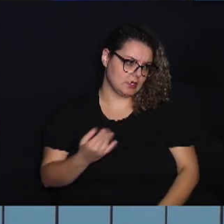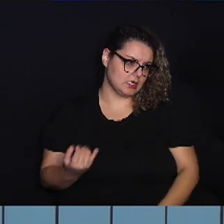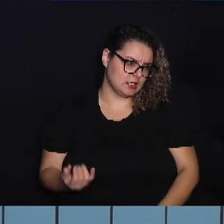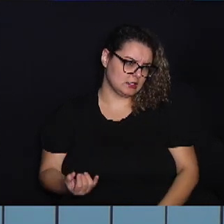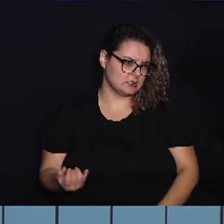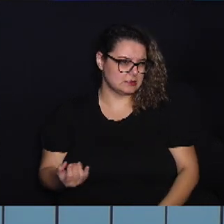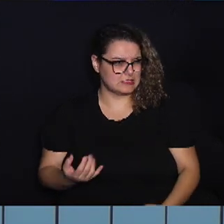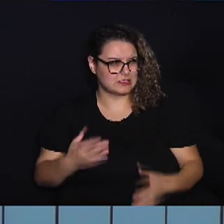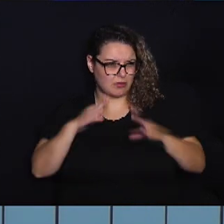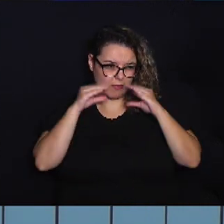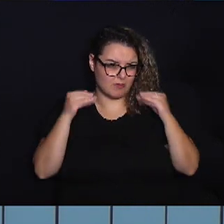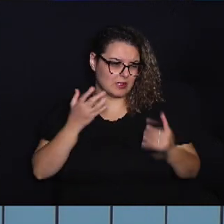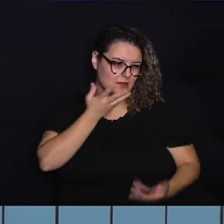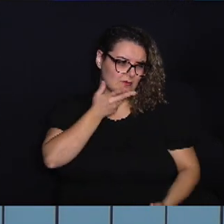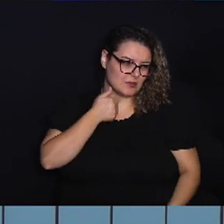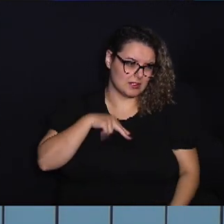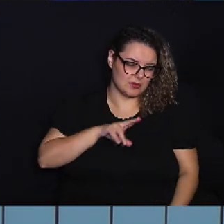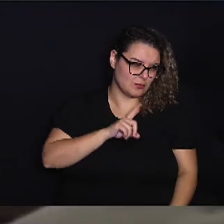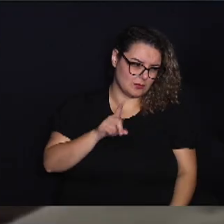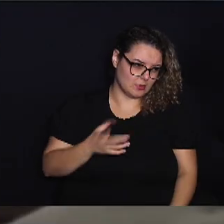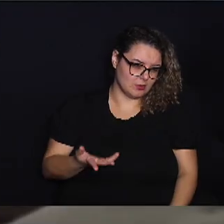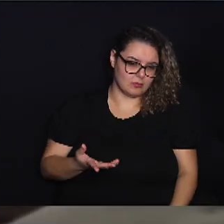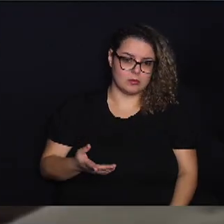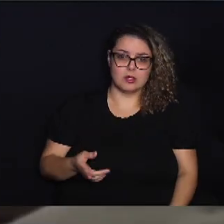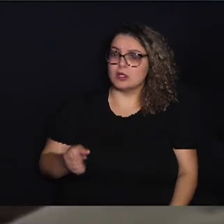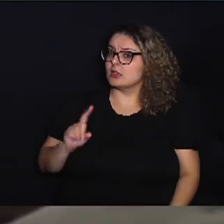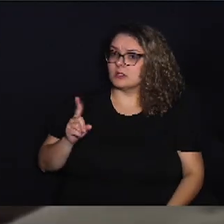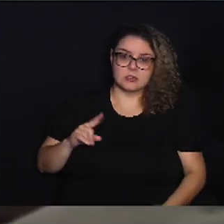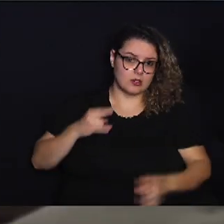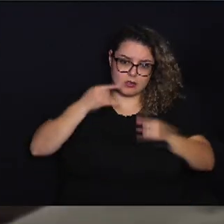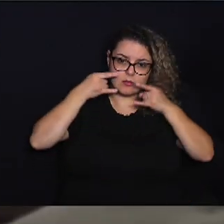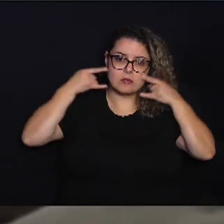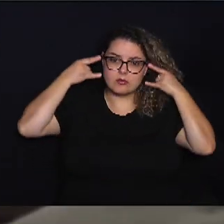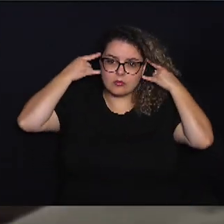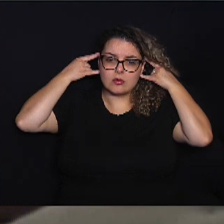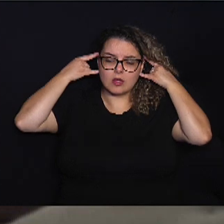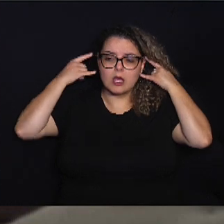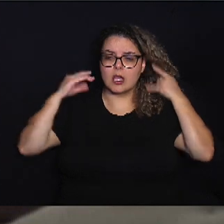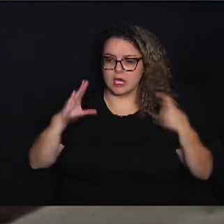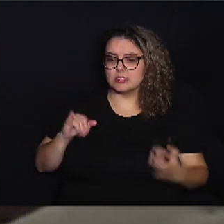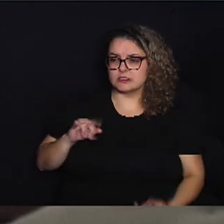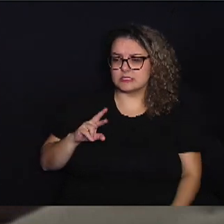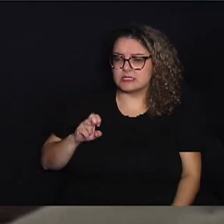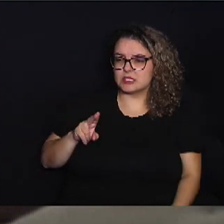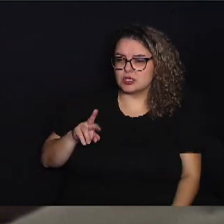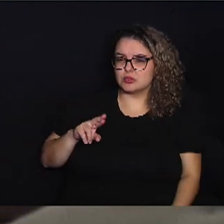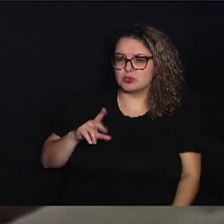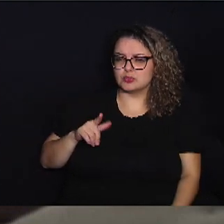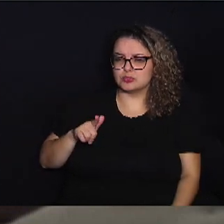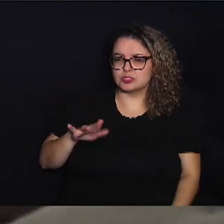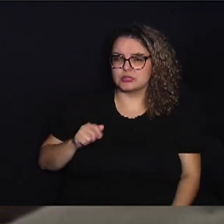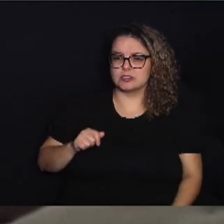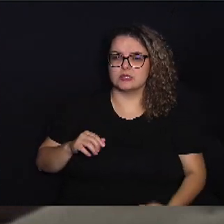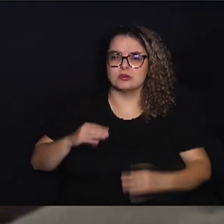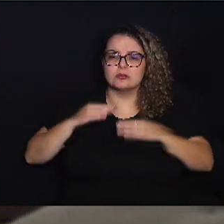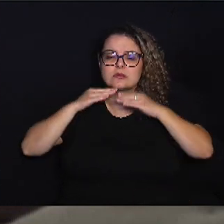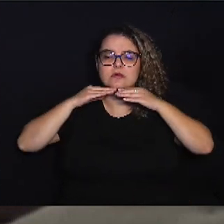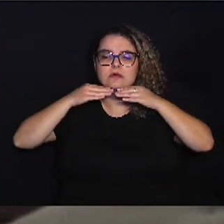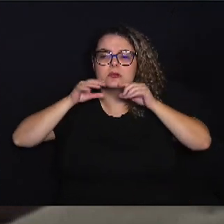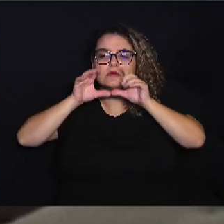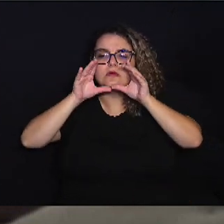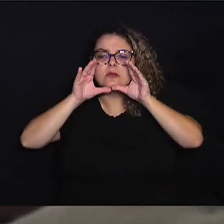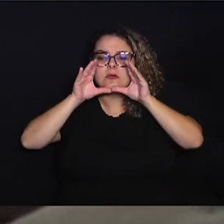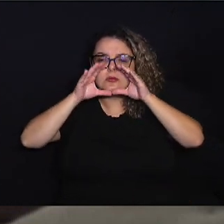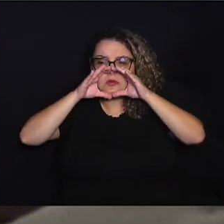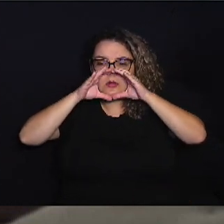mais confortável? Uma máscara cirúrgica mesmo que cubra, né, ali o dorso do nariz e não passe aqui na parte inferior do